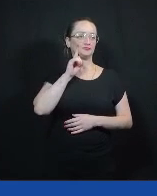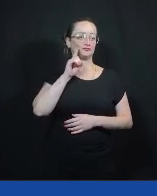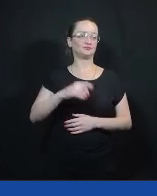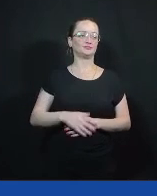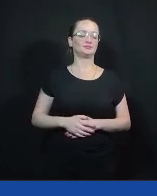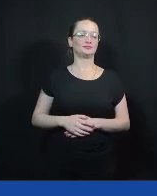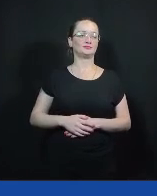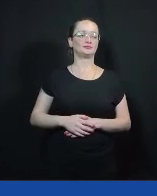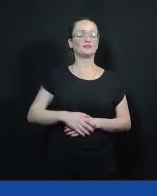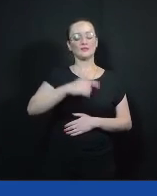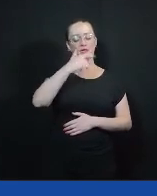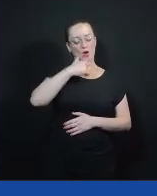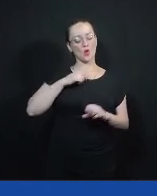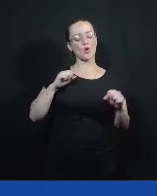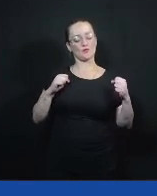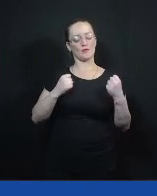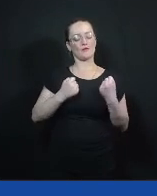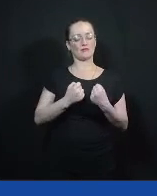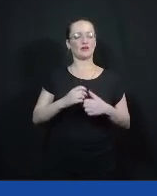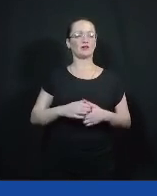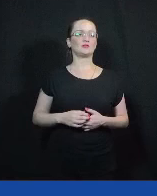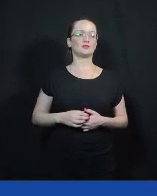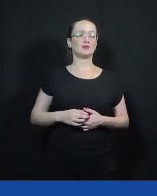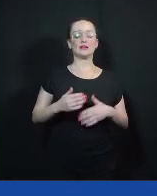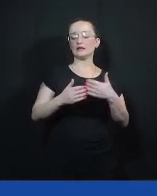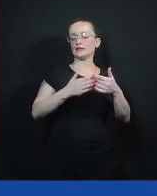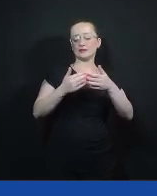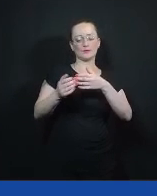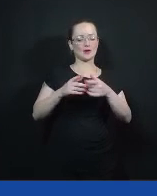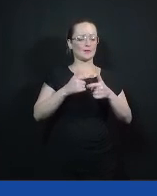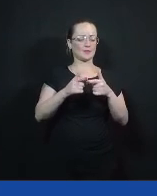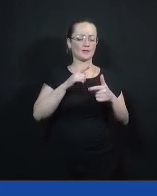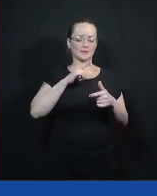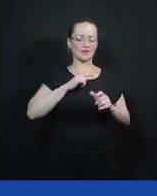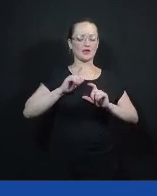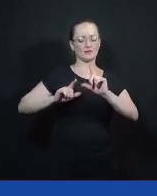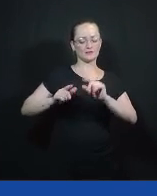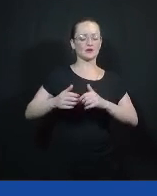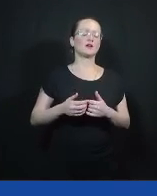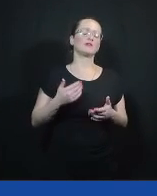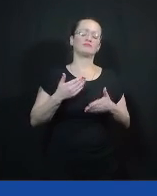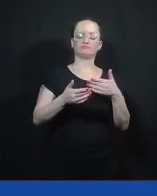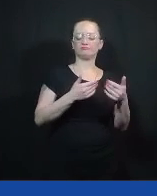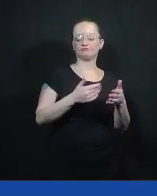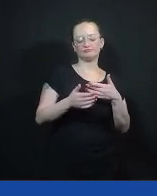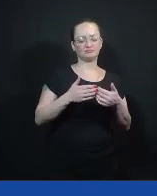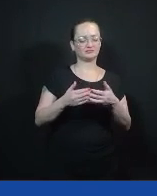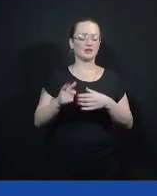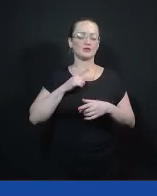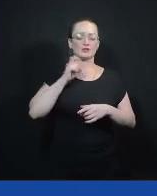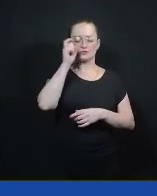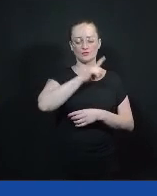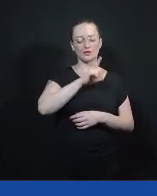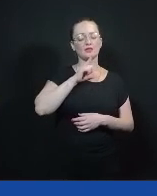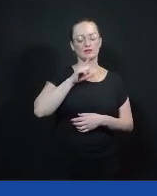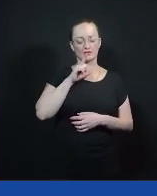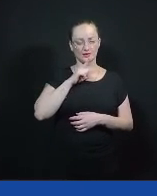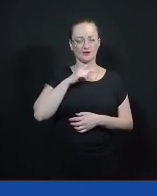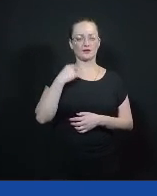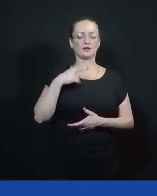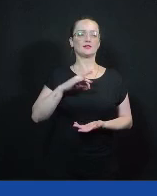cotidianamente, todo dia. Eu sou um defensor de que, a despeito dos problemas da nossa imprensa, a despeito de uma série de dificuldades da